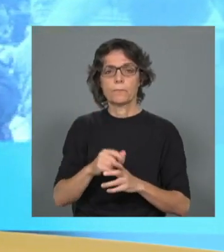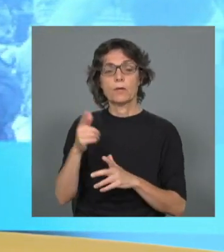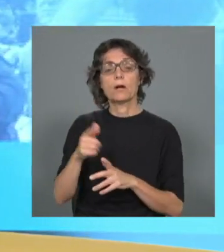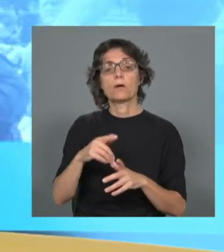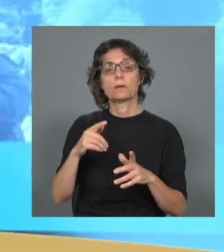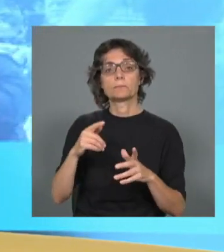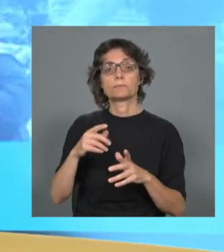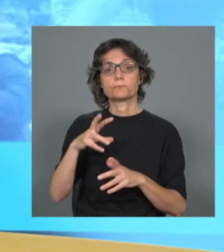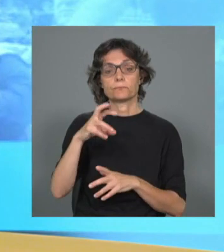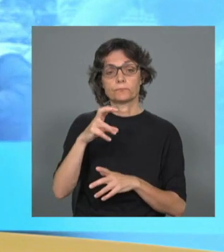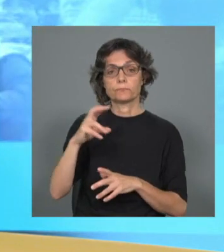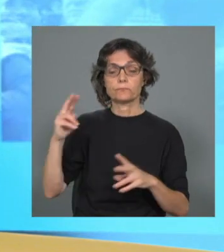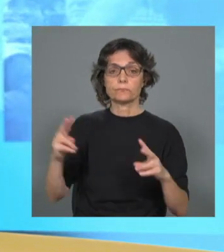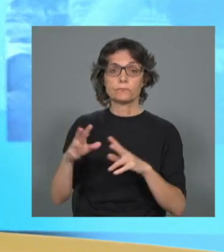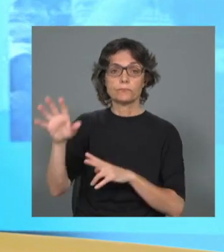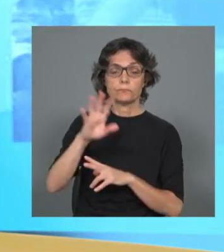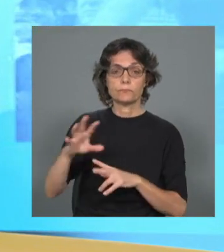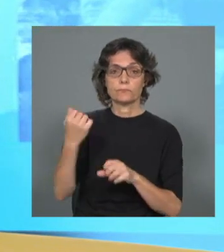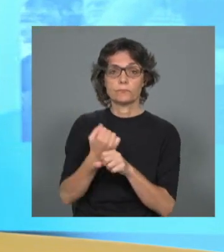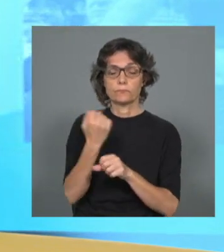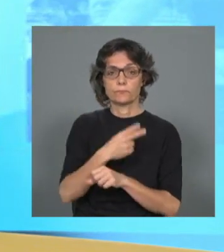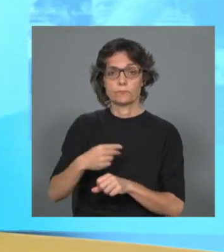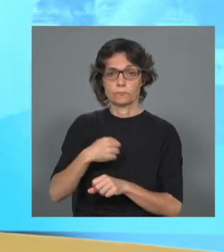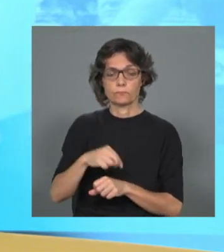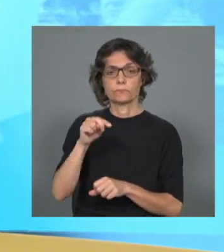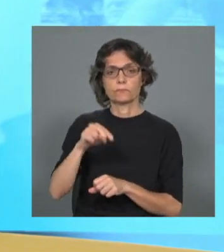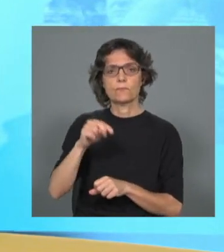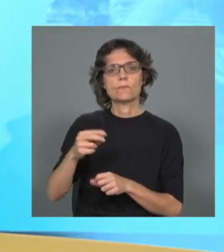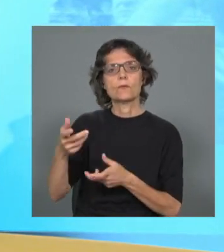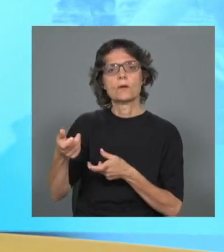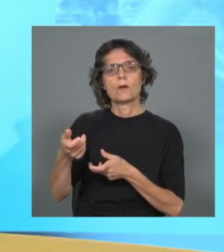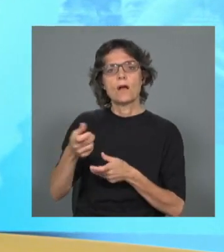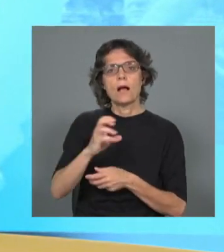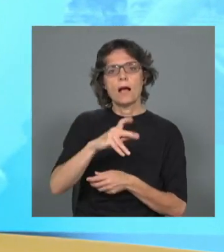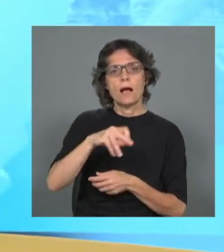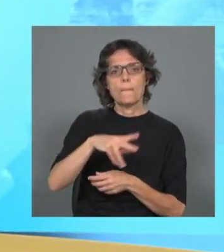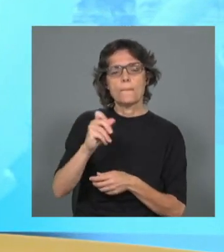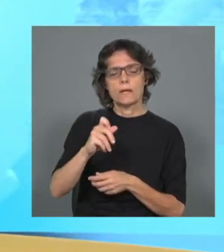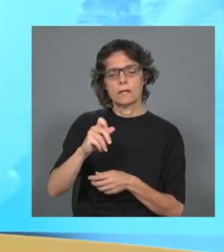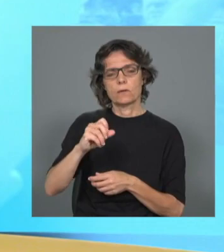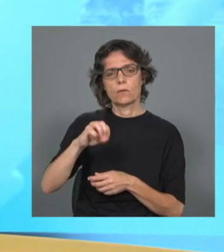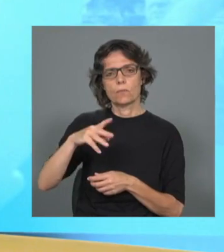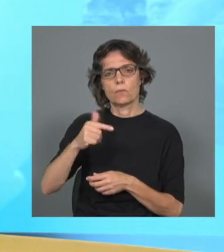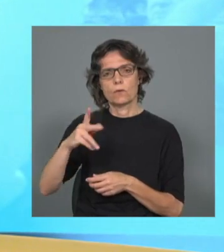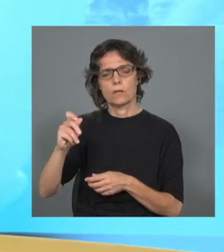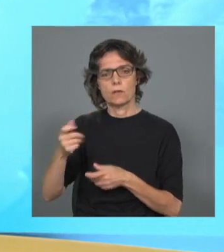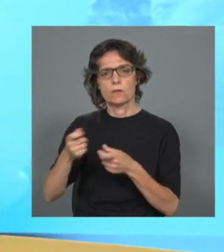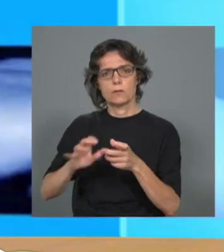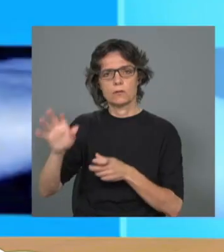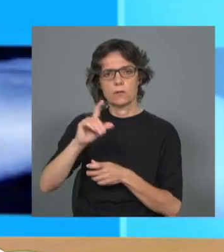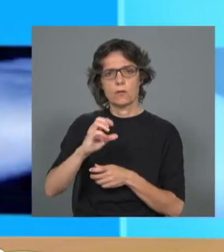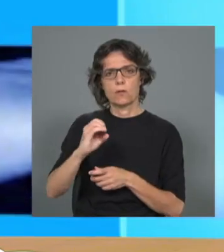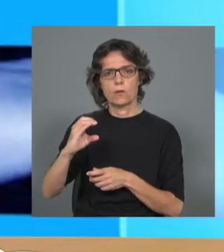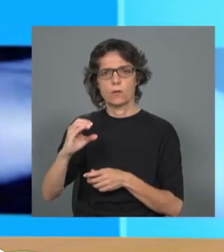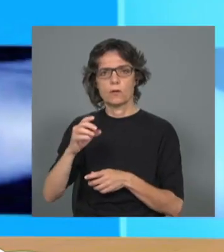Congresso Nacional dos Trabalhadores Cristãos com Américo Monteiro, coordenador nacional da LOC-MTC. Américo Monteiro, boa tarde.